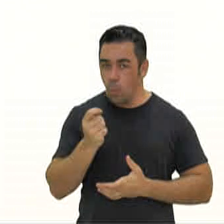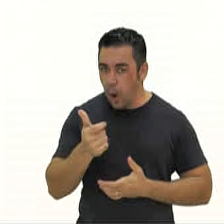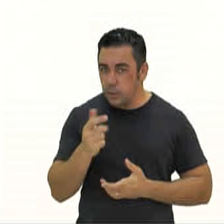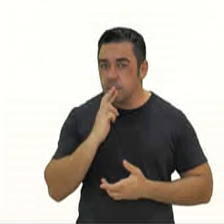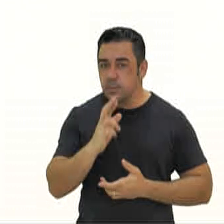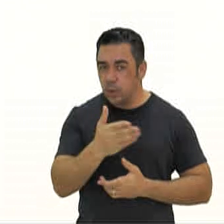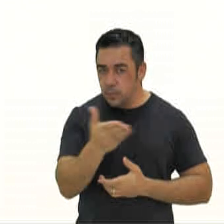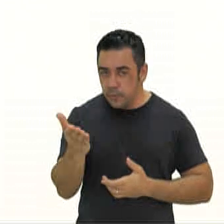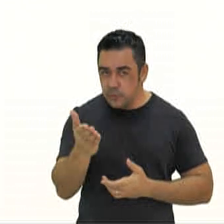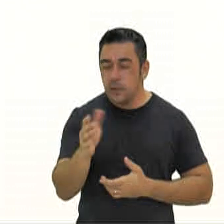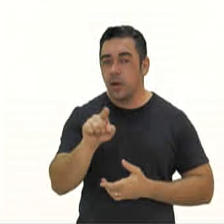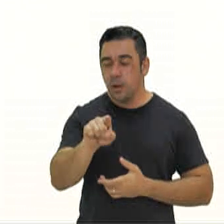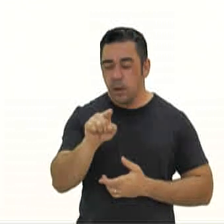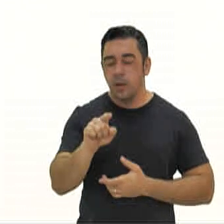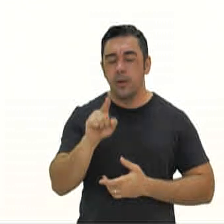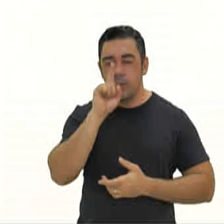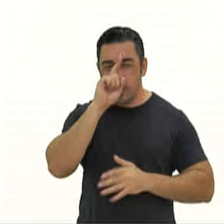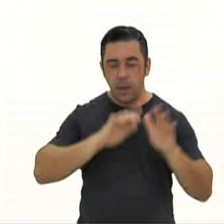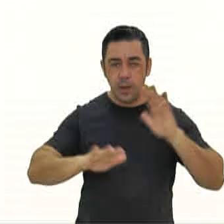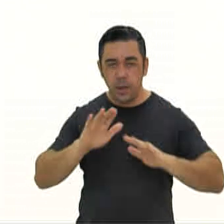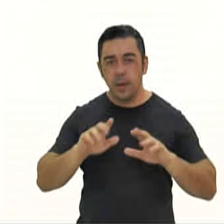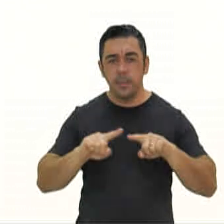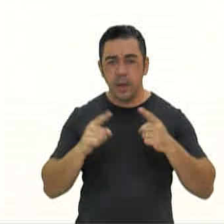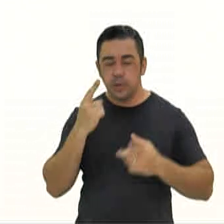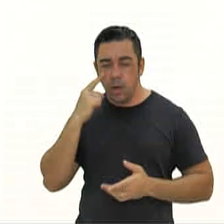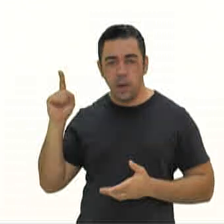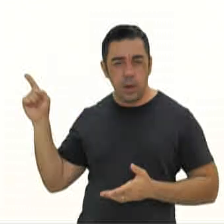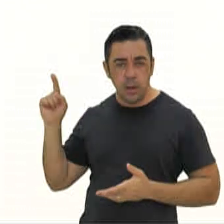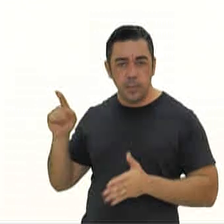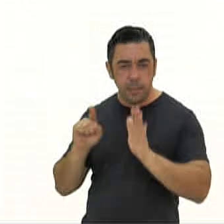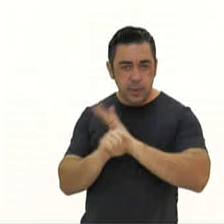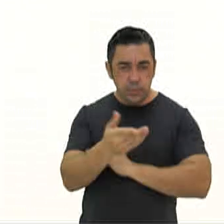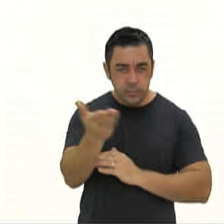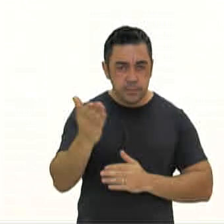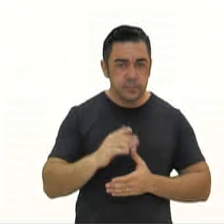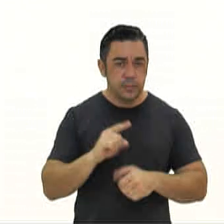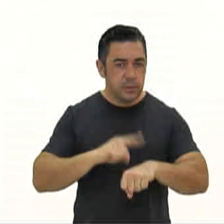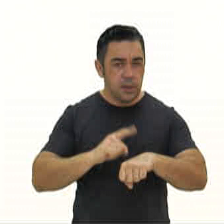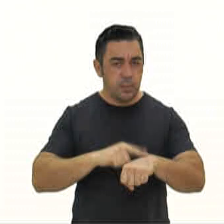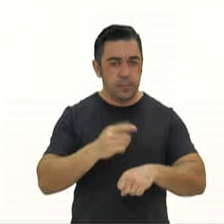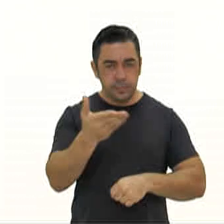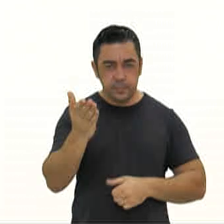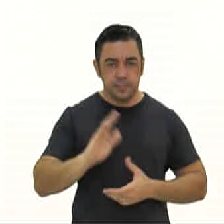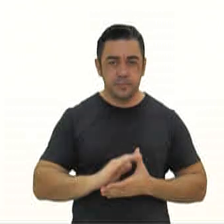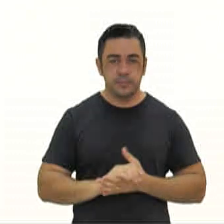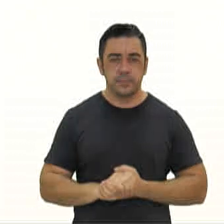passando a resposta para vocês ali, tá? Mas aqui nós temos a pergunta. Tempo para vocês.